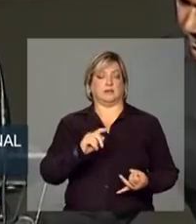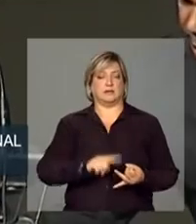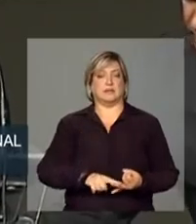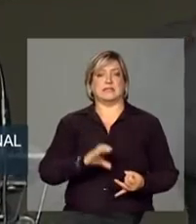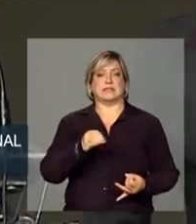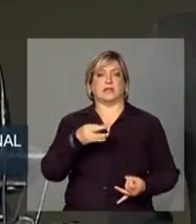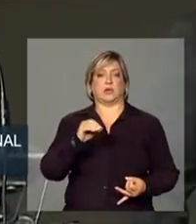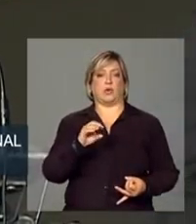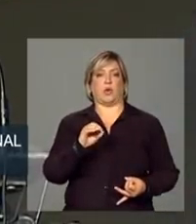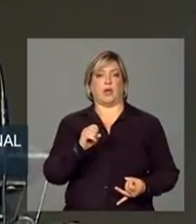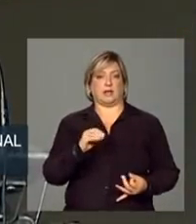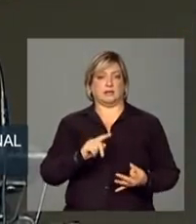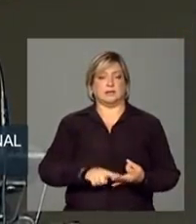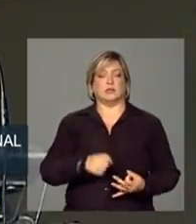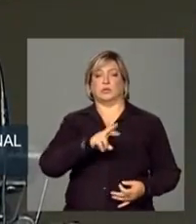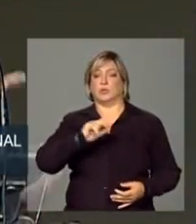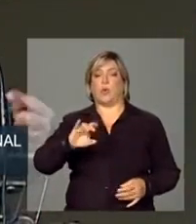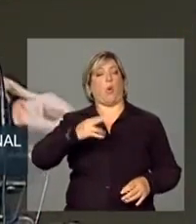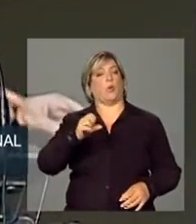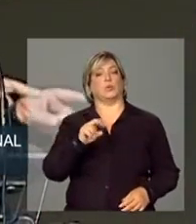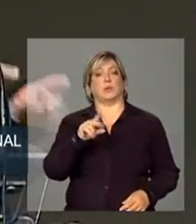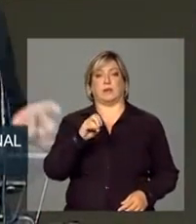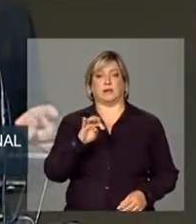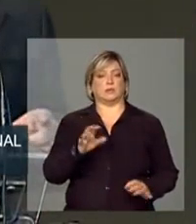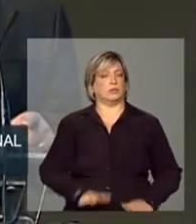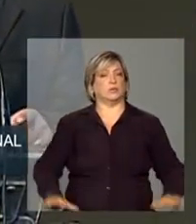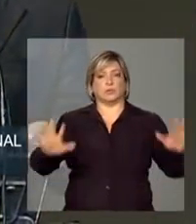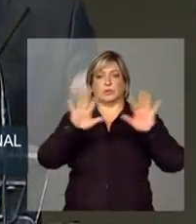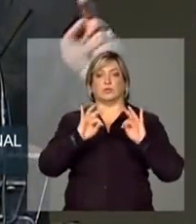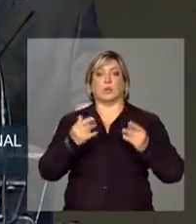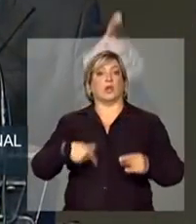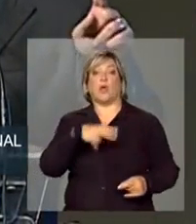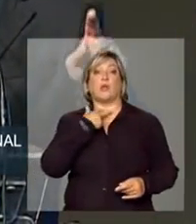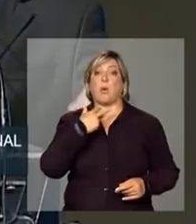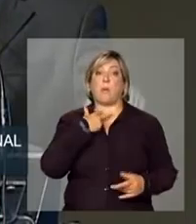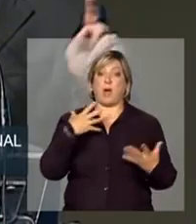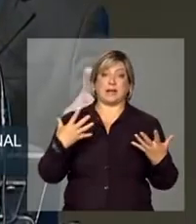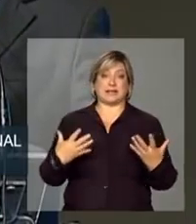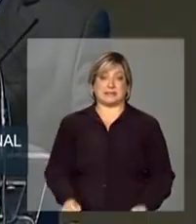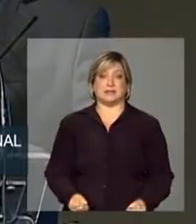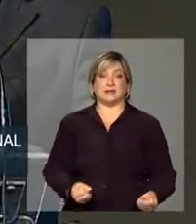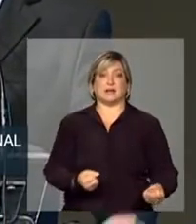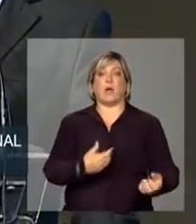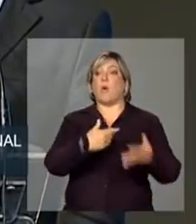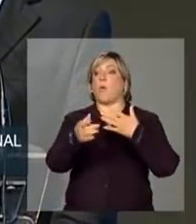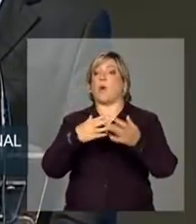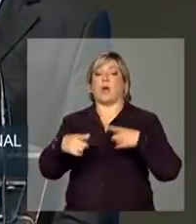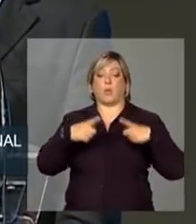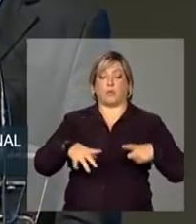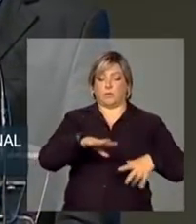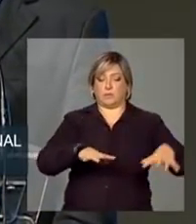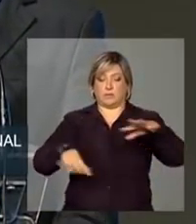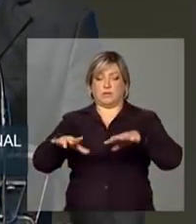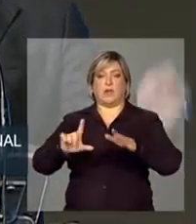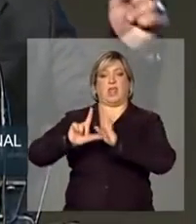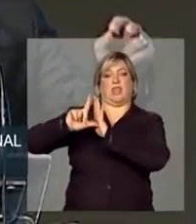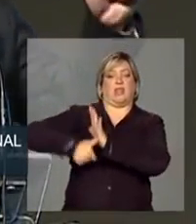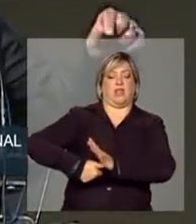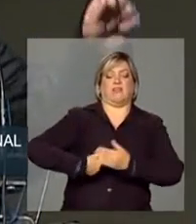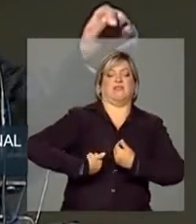devemos, somos obrigados como brasileiros de qualquer região, do norte,